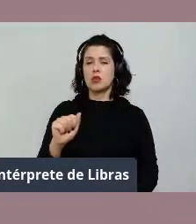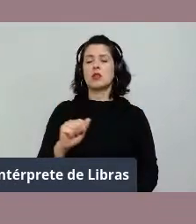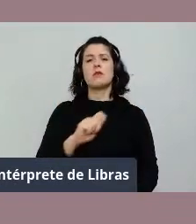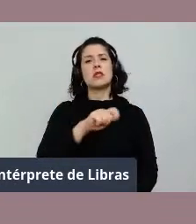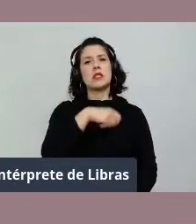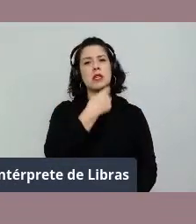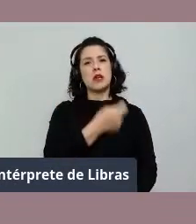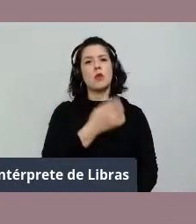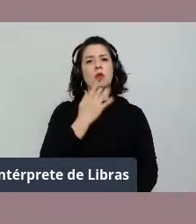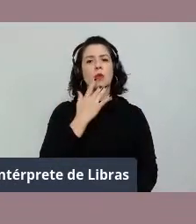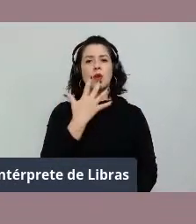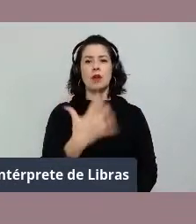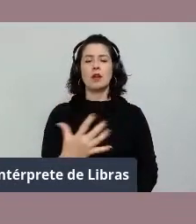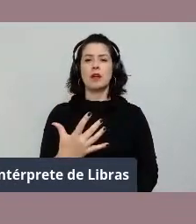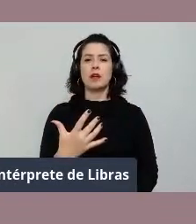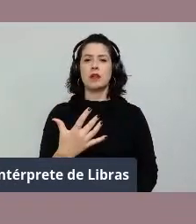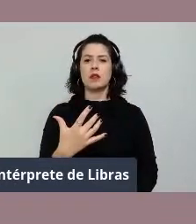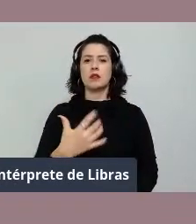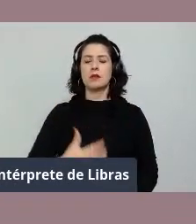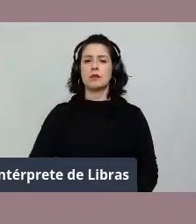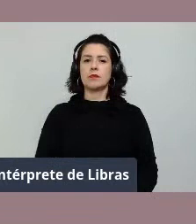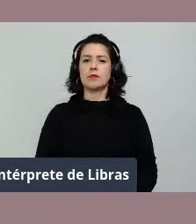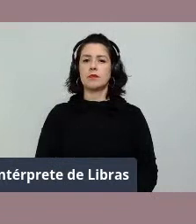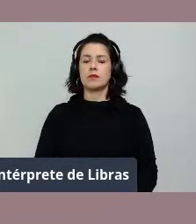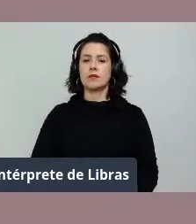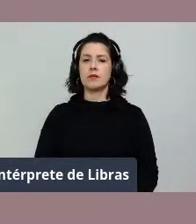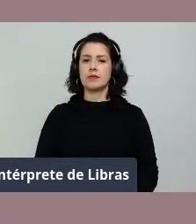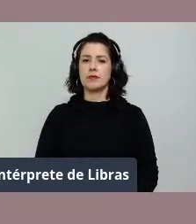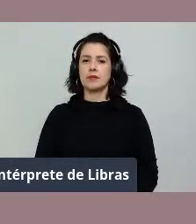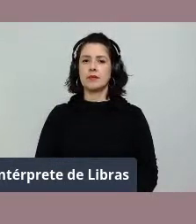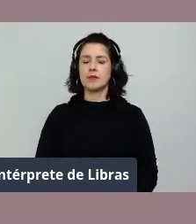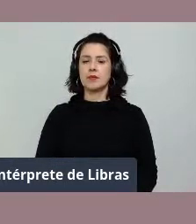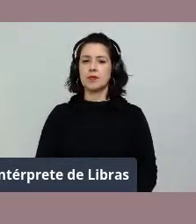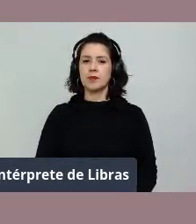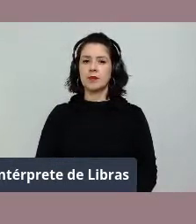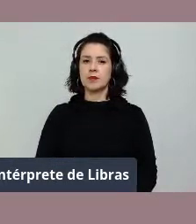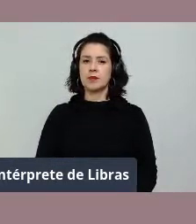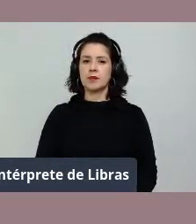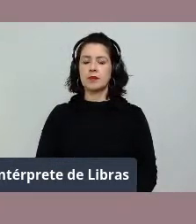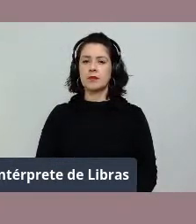deixa ela aparecer na tela para mim, para eu poder descrevê-la.